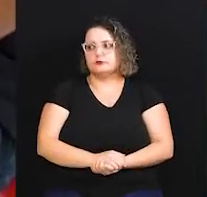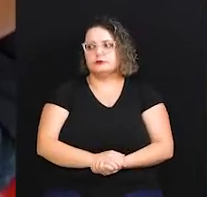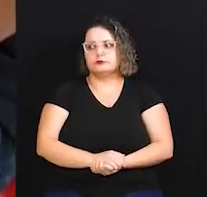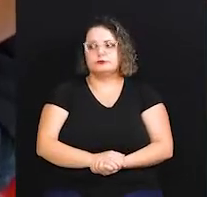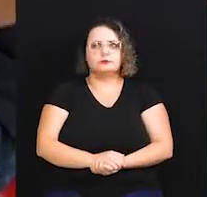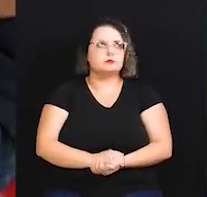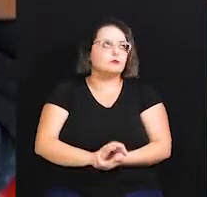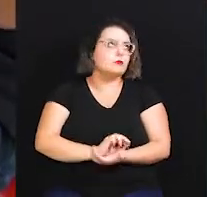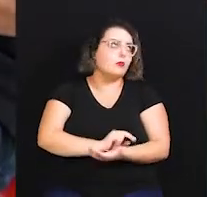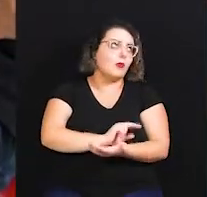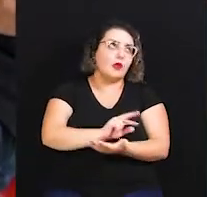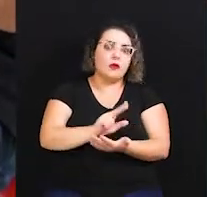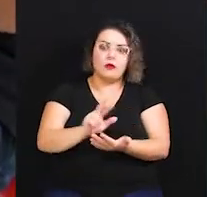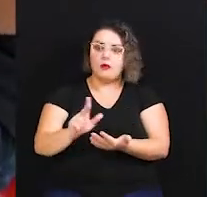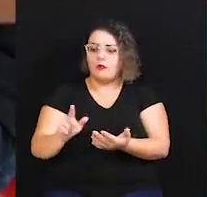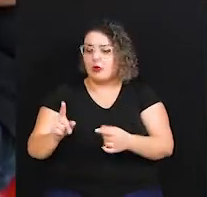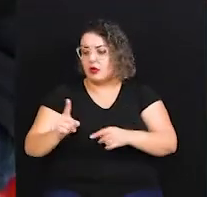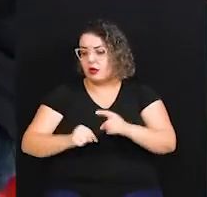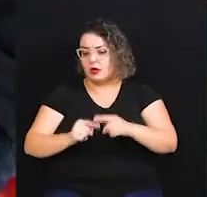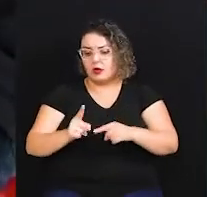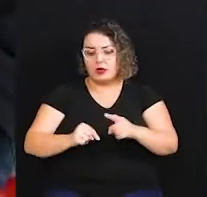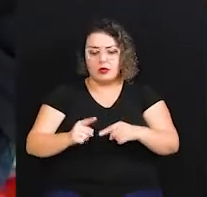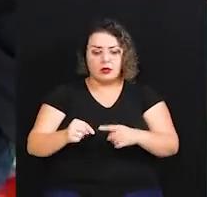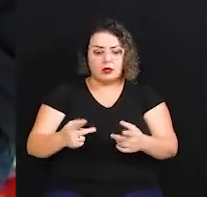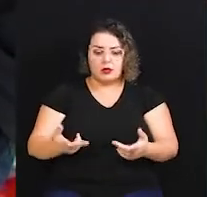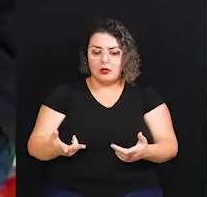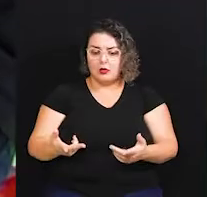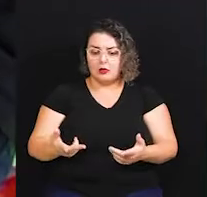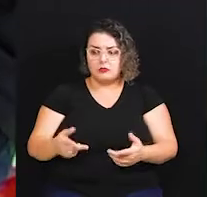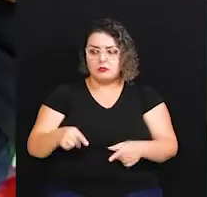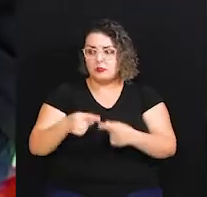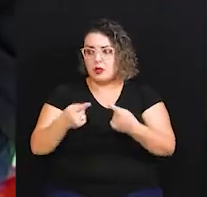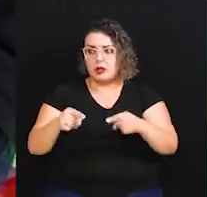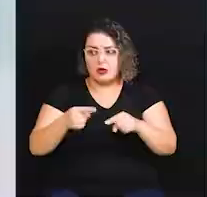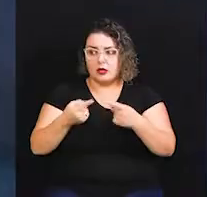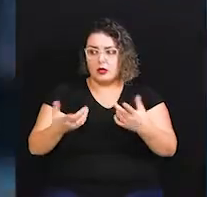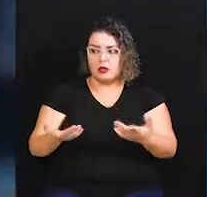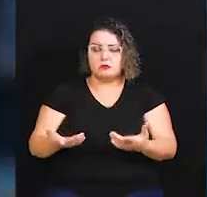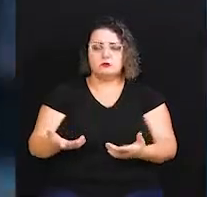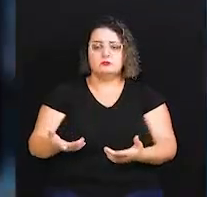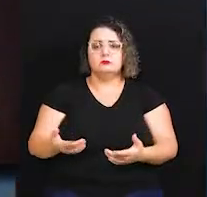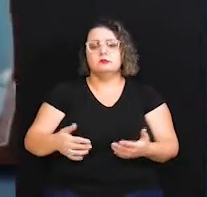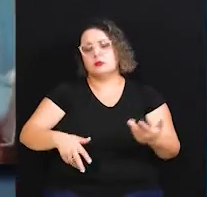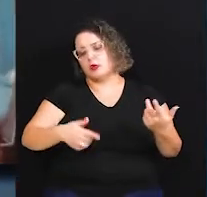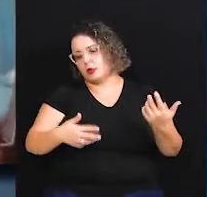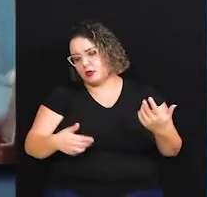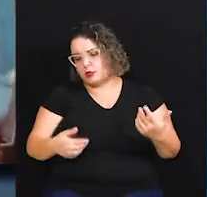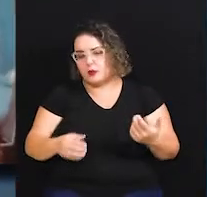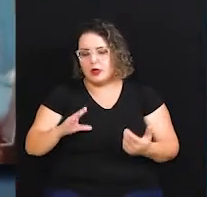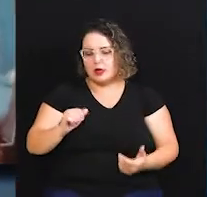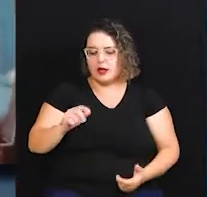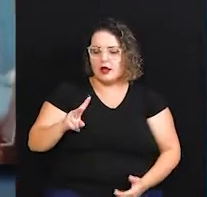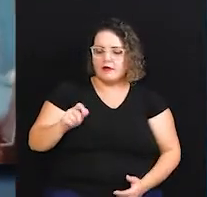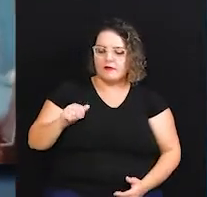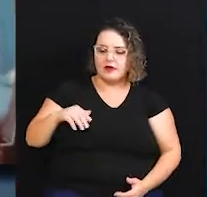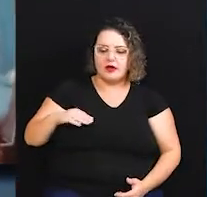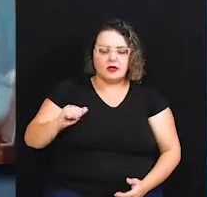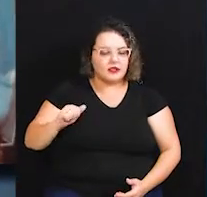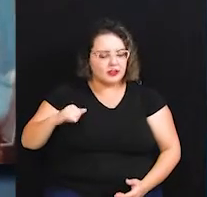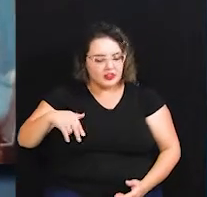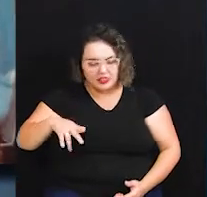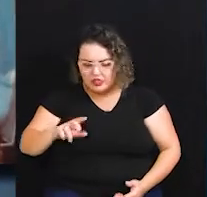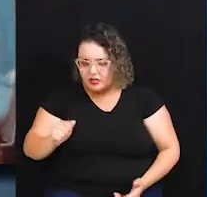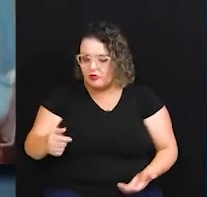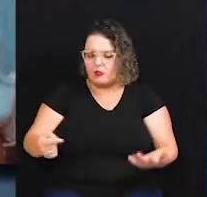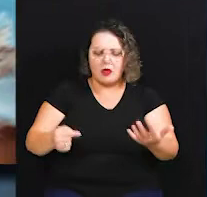gente oferece aula de tantos instrumentos que fica até difícil falar todos, mas tem aula de violão, cavaquinho,